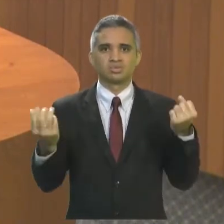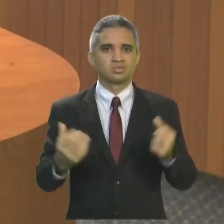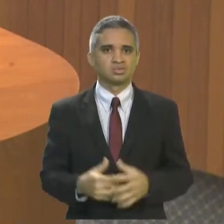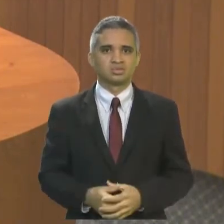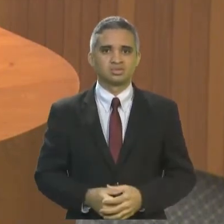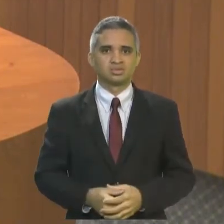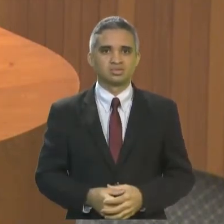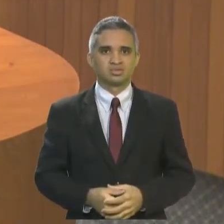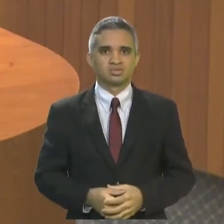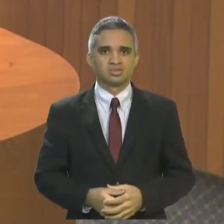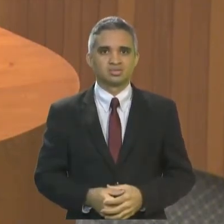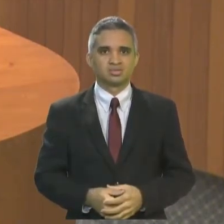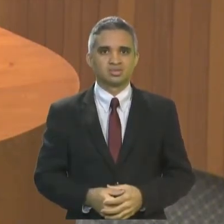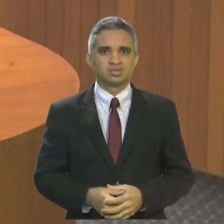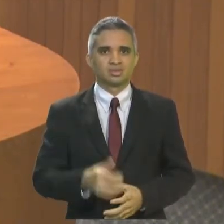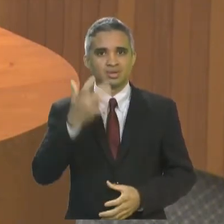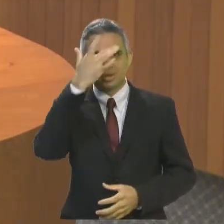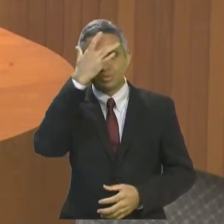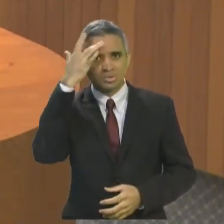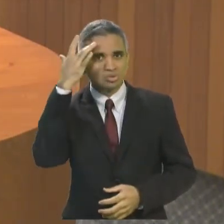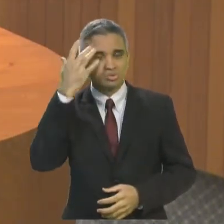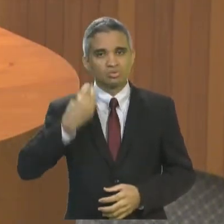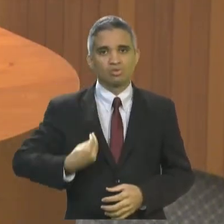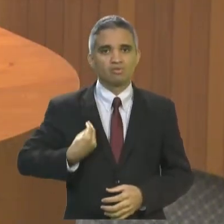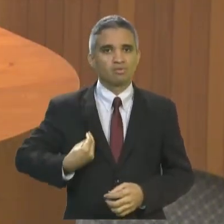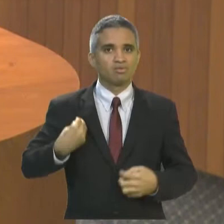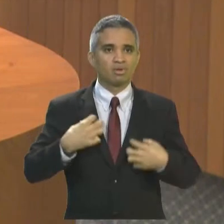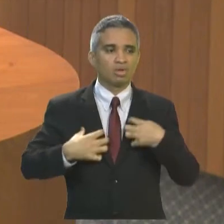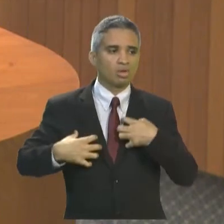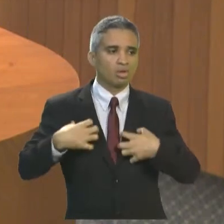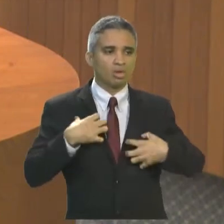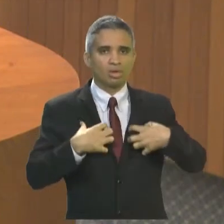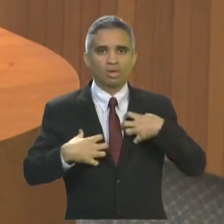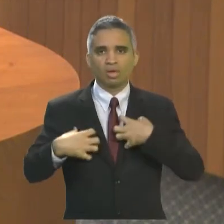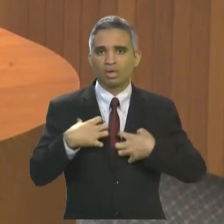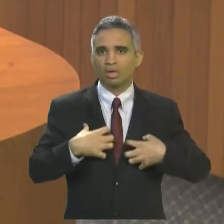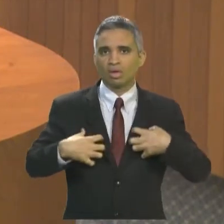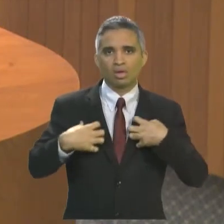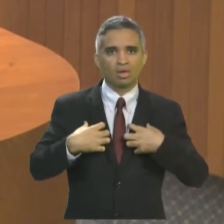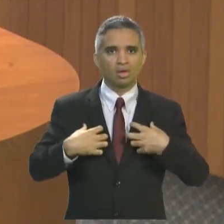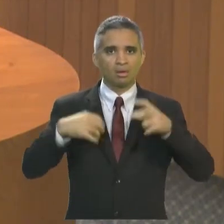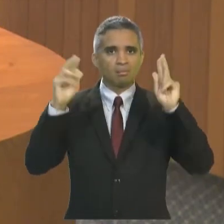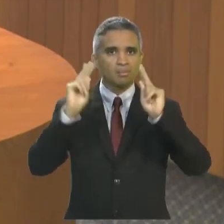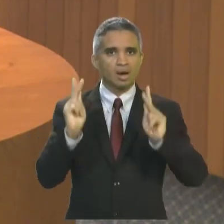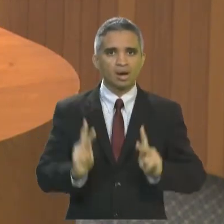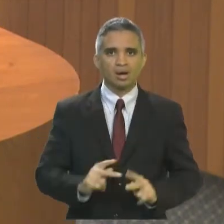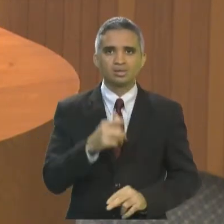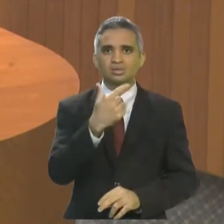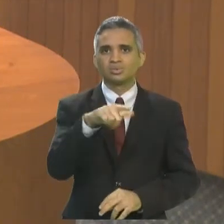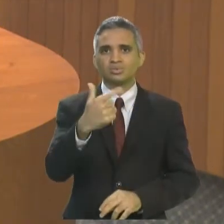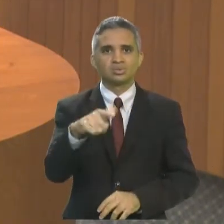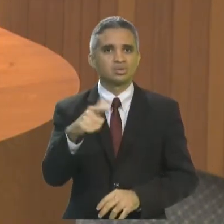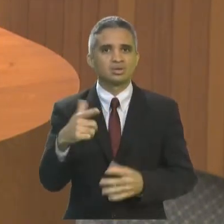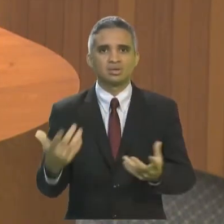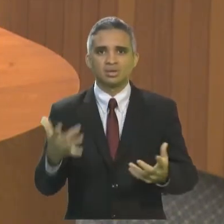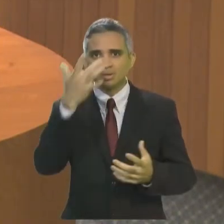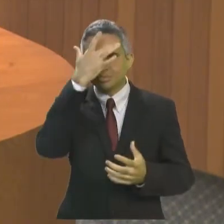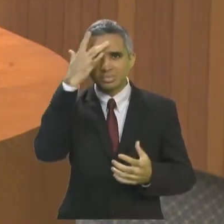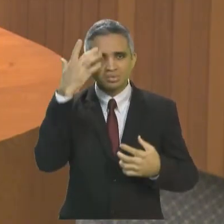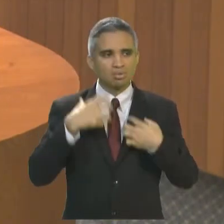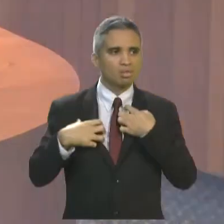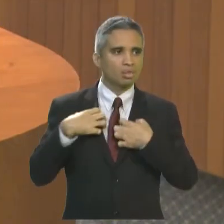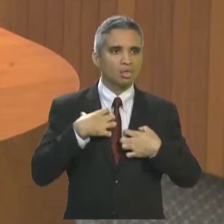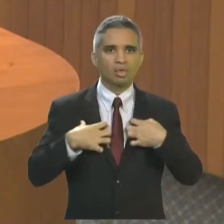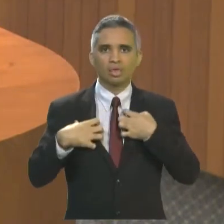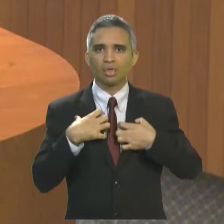como a pessoa ter uma tranquilidade de espírito. Não há paz de espírito para o trabalhador e para a trabalhadora hoje no